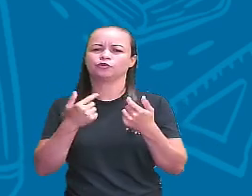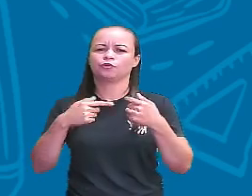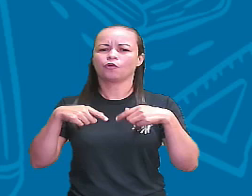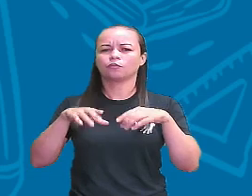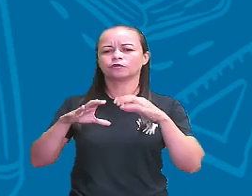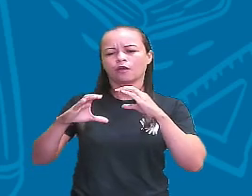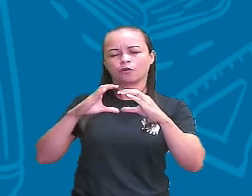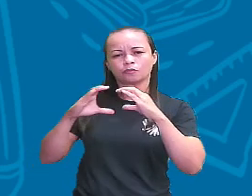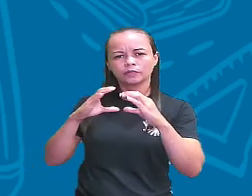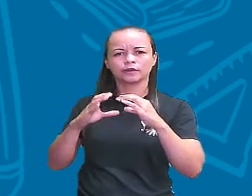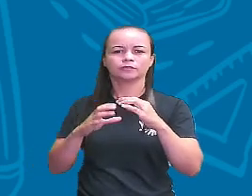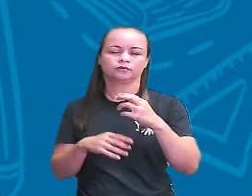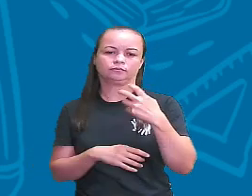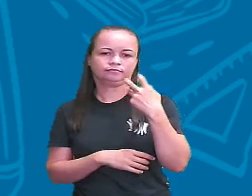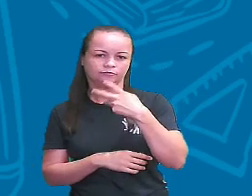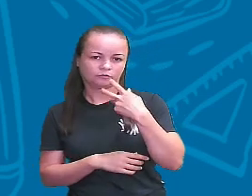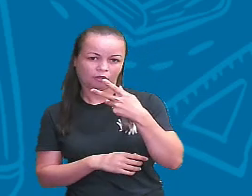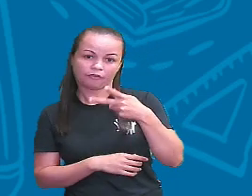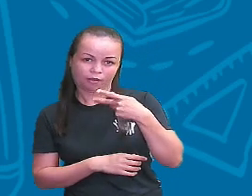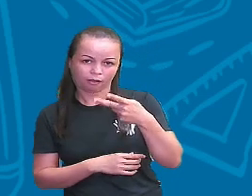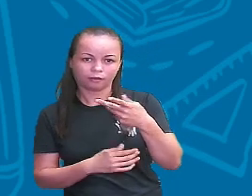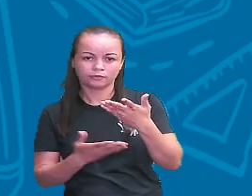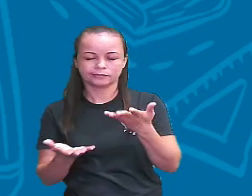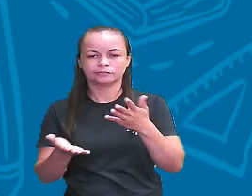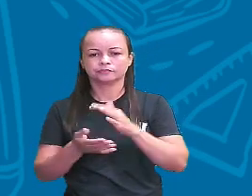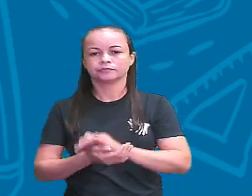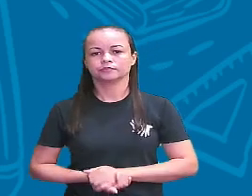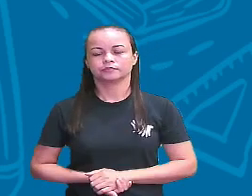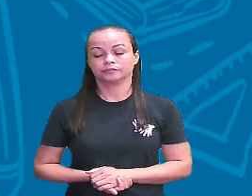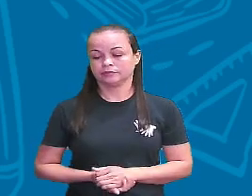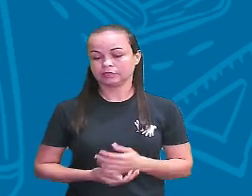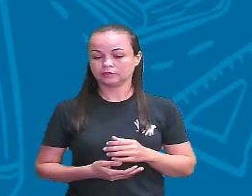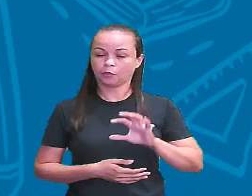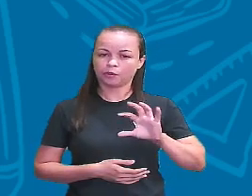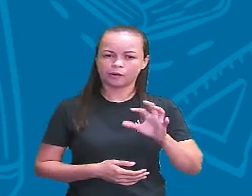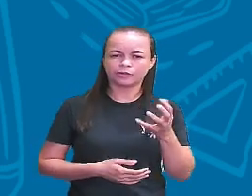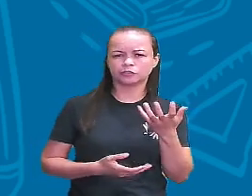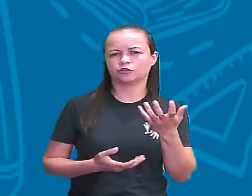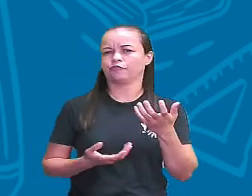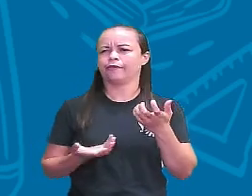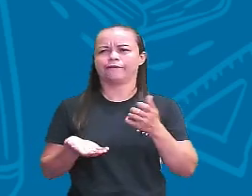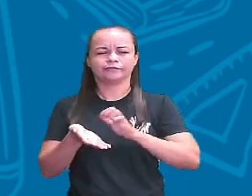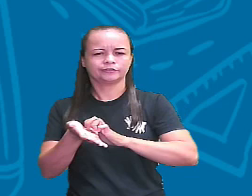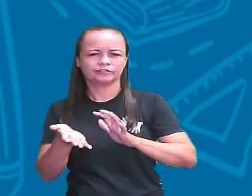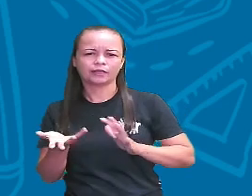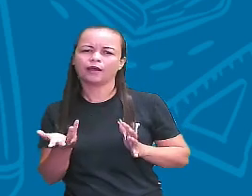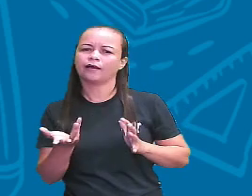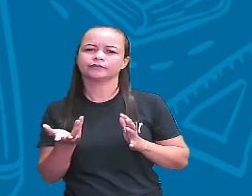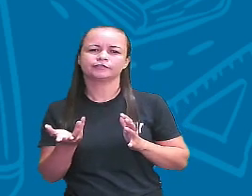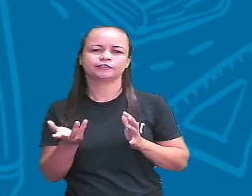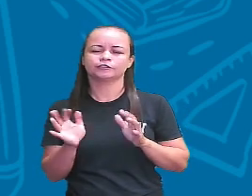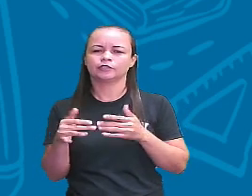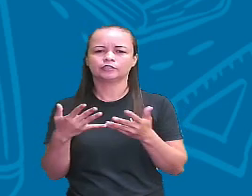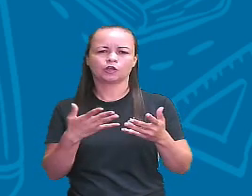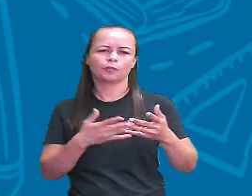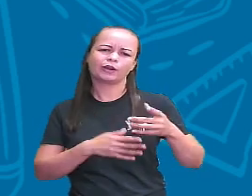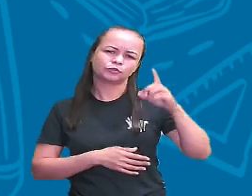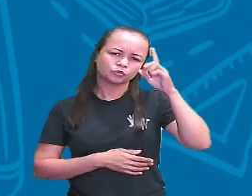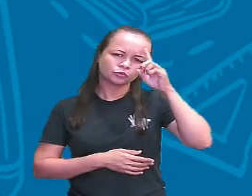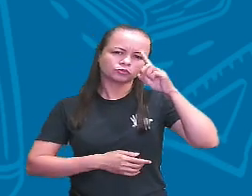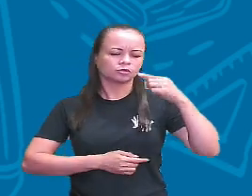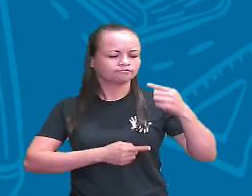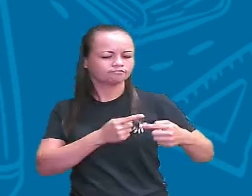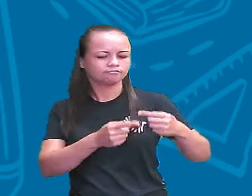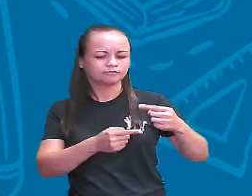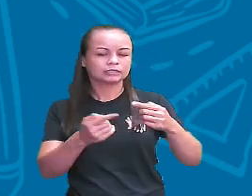comunicação oral, certo? Para resolver questões, enfim, para o dia a dia. Esse conteúdo